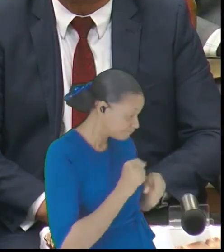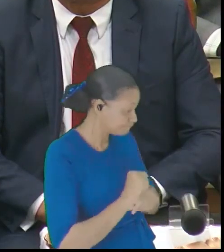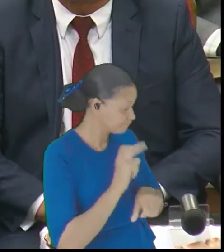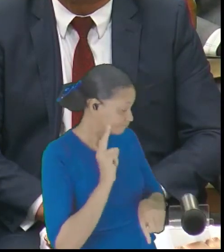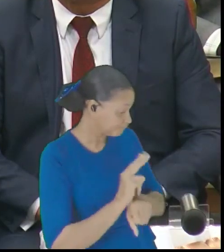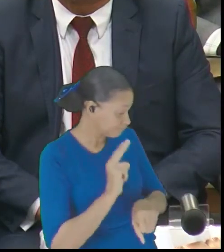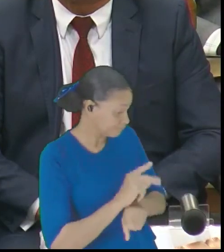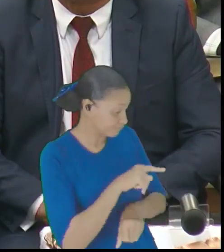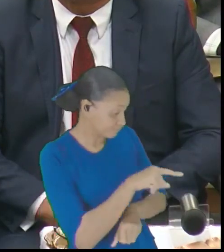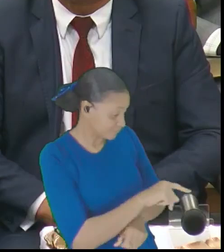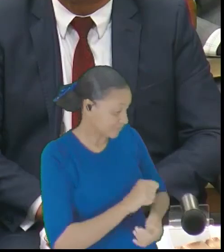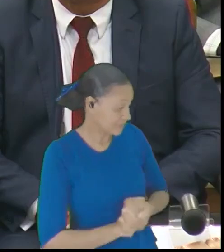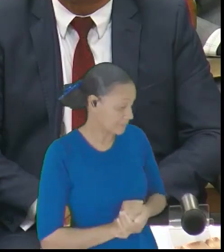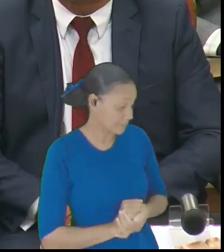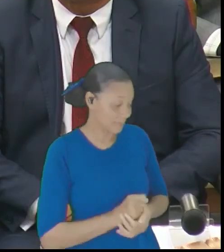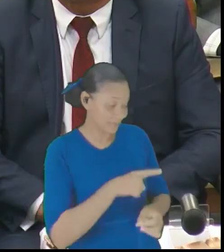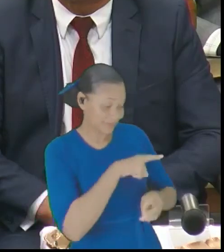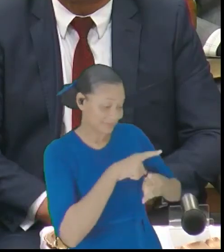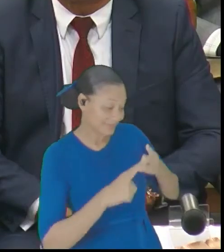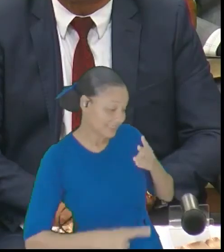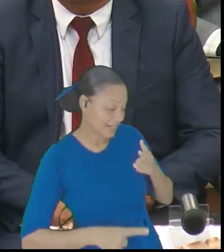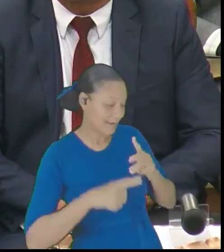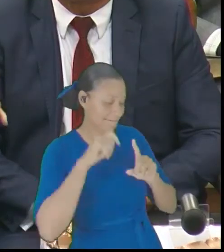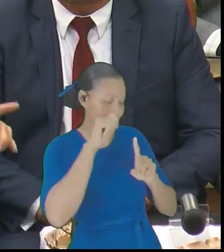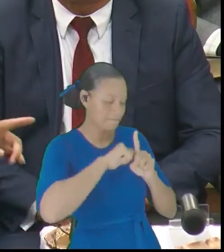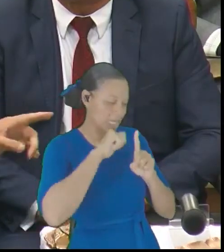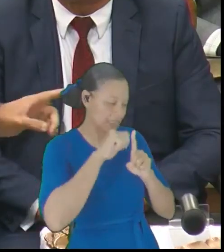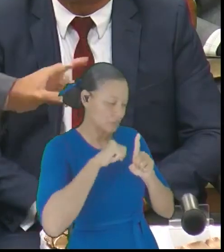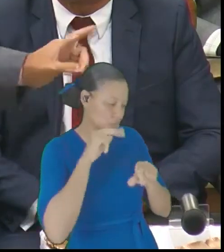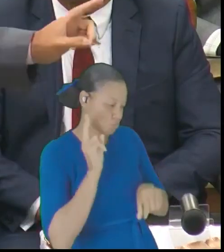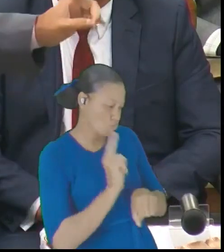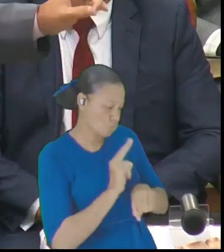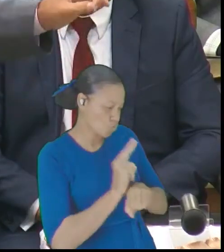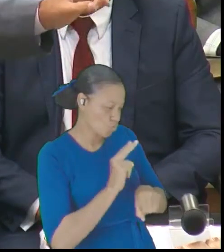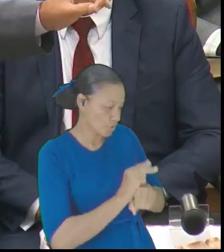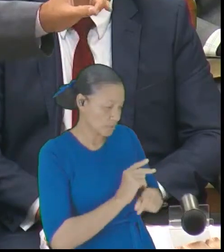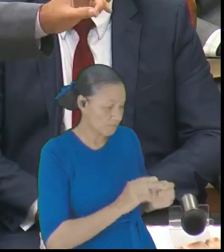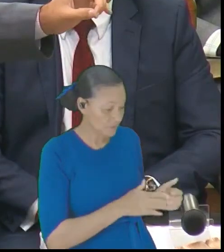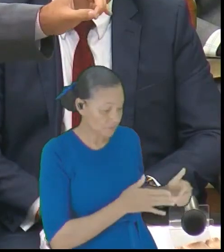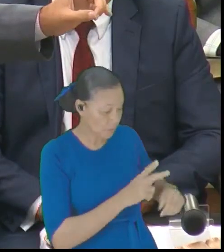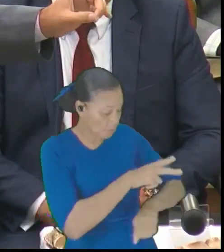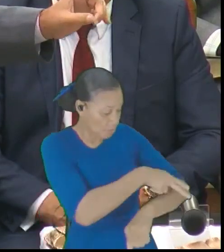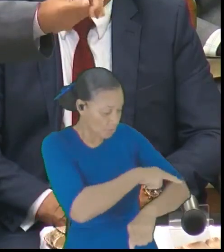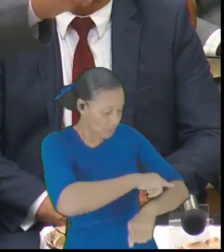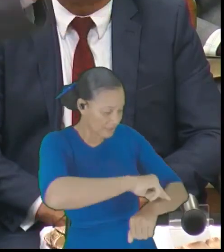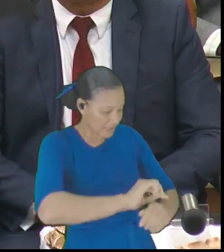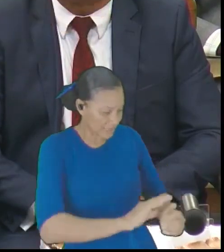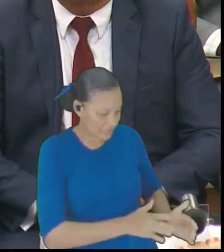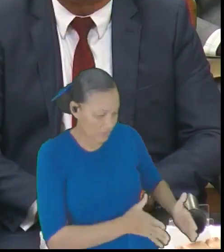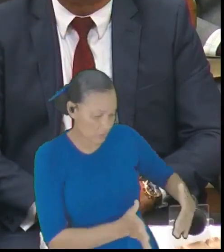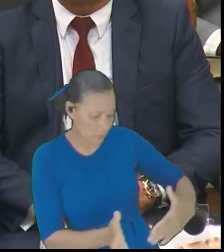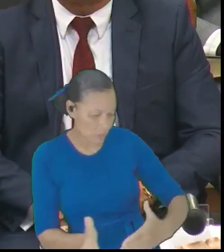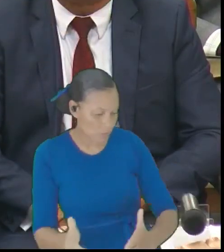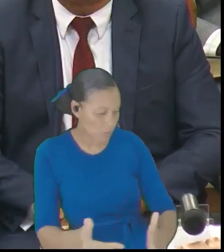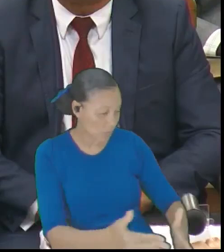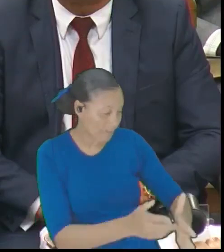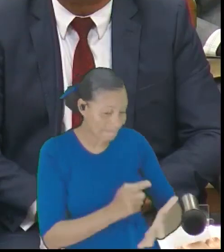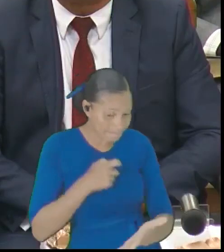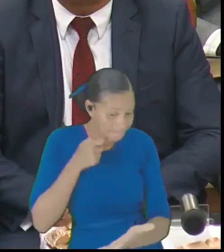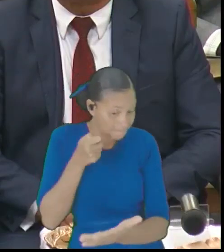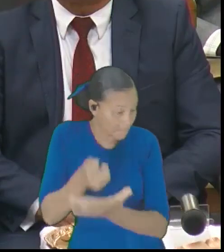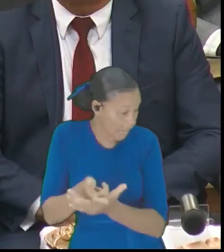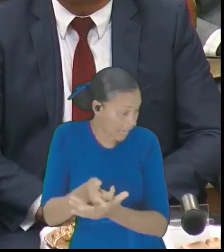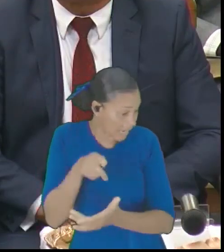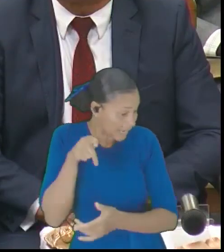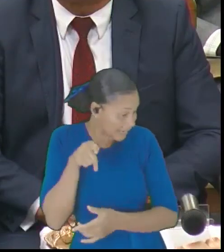você por 3 meses, permiti que tu entrasse no Nilo, paguei tua mãe para você